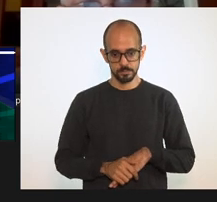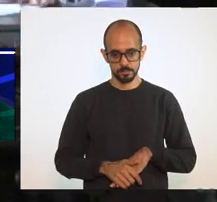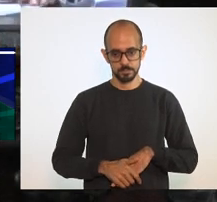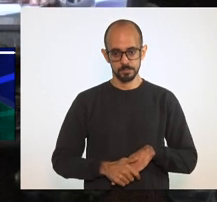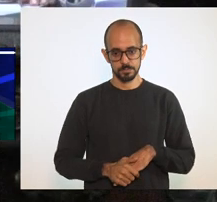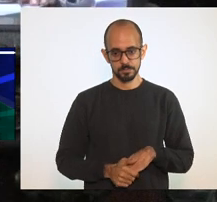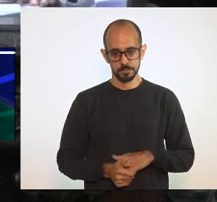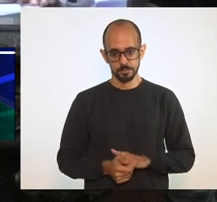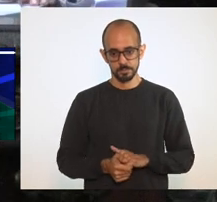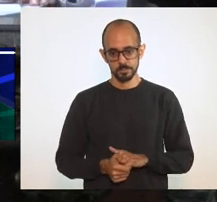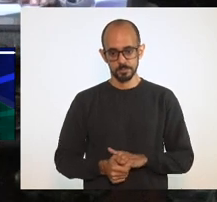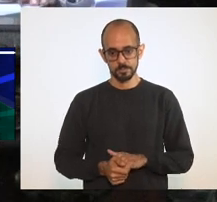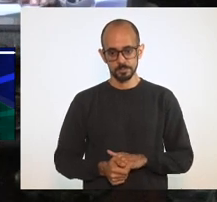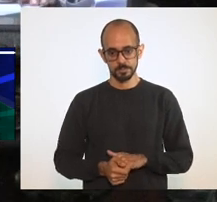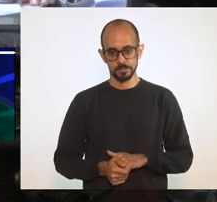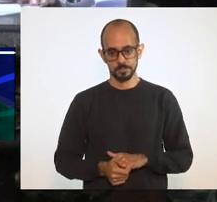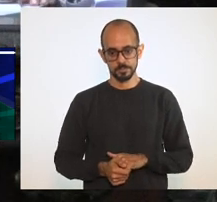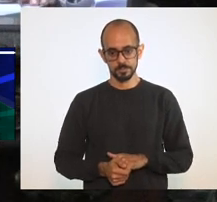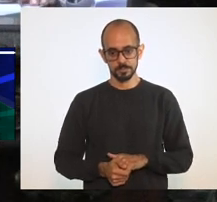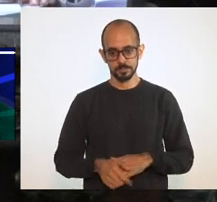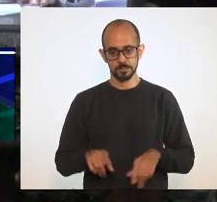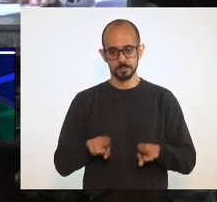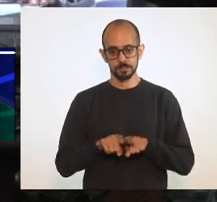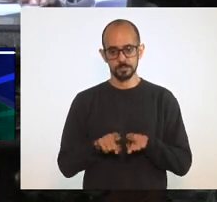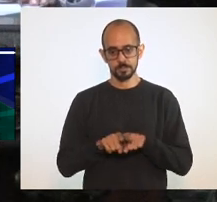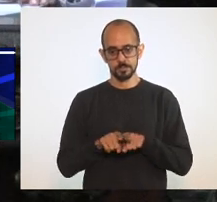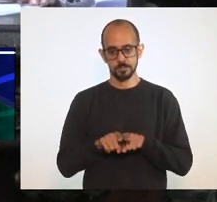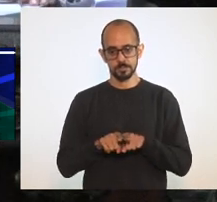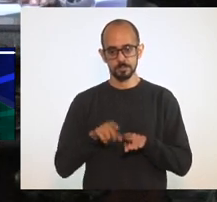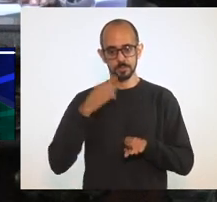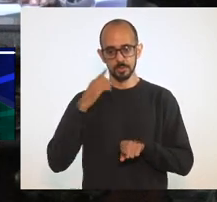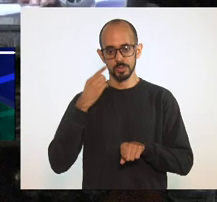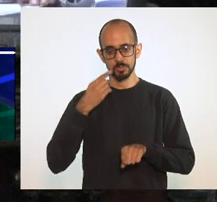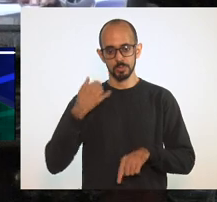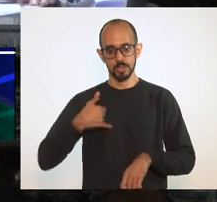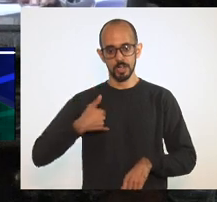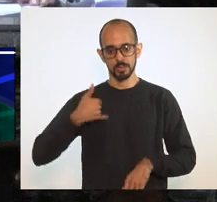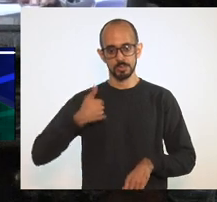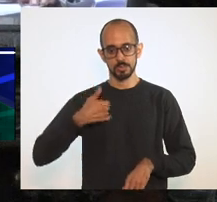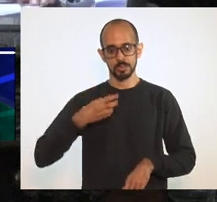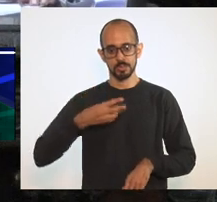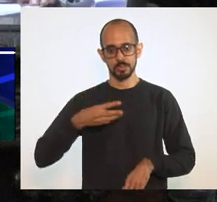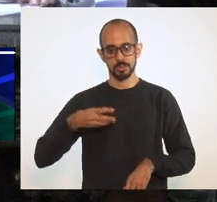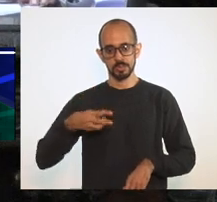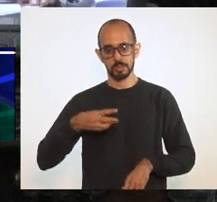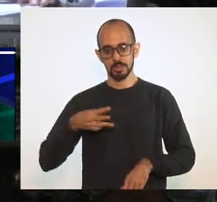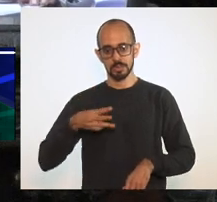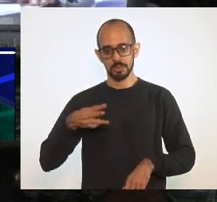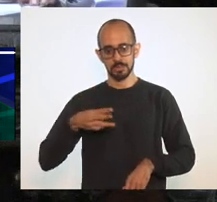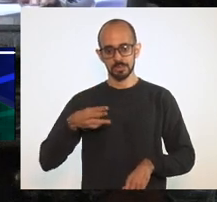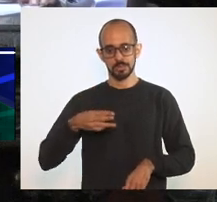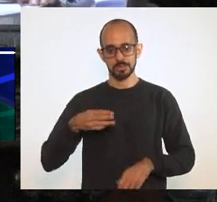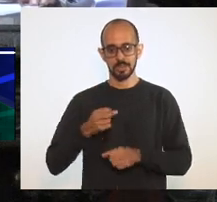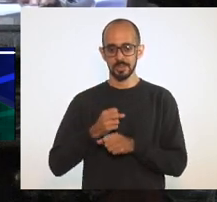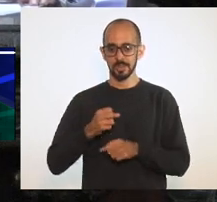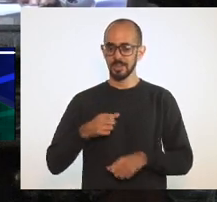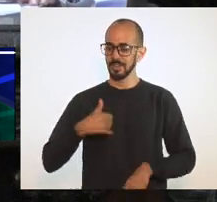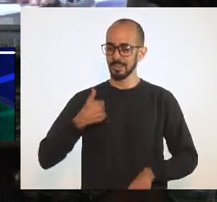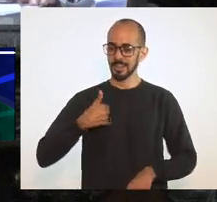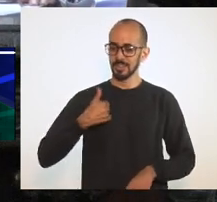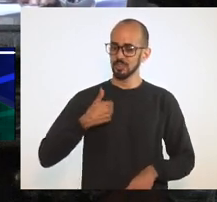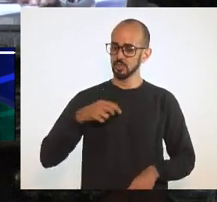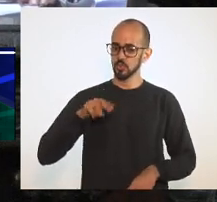Está dizendo o Marquinho aqui que tem 33 anos, que ele nunca viu uma PEC ser aprovada por 70-0.